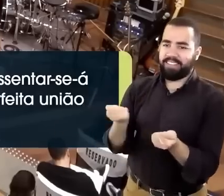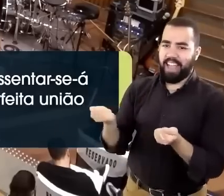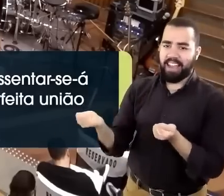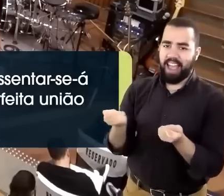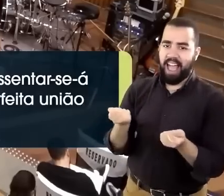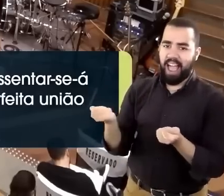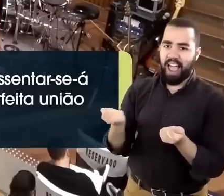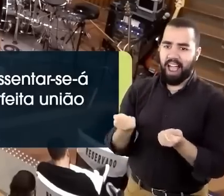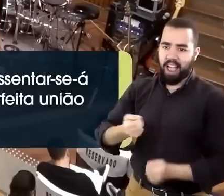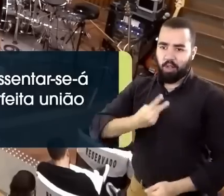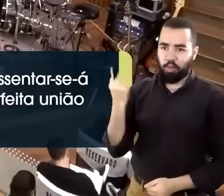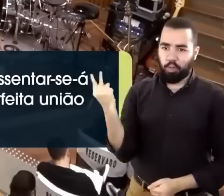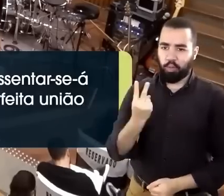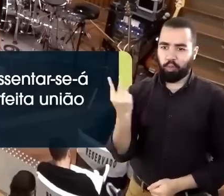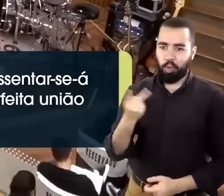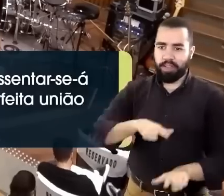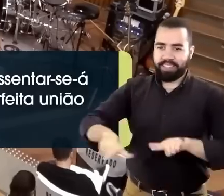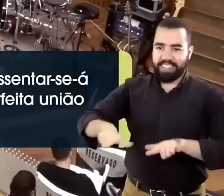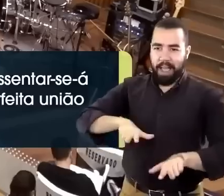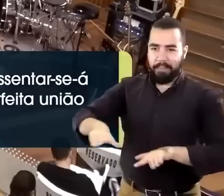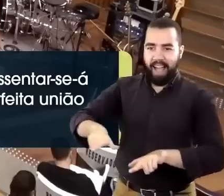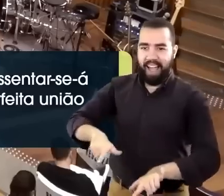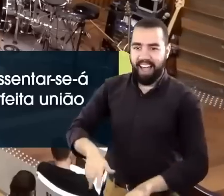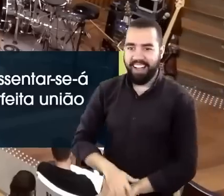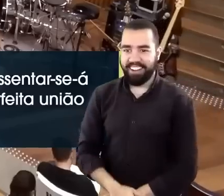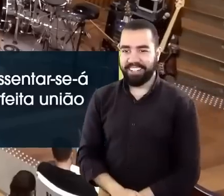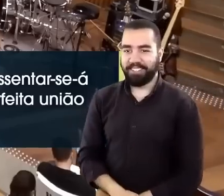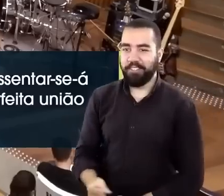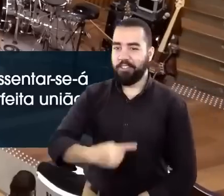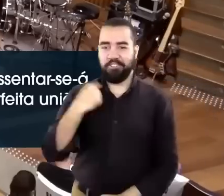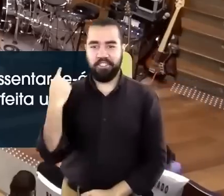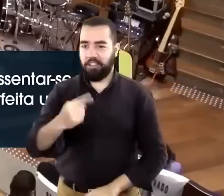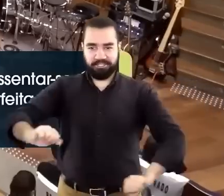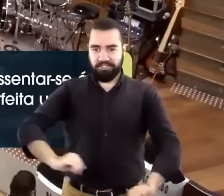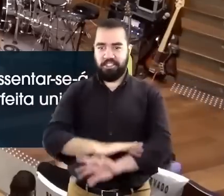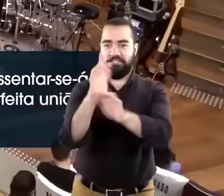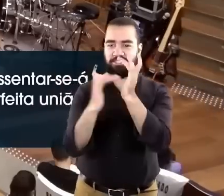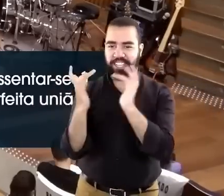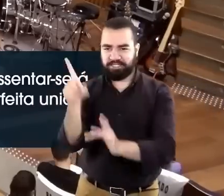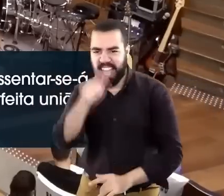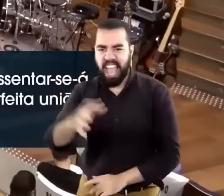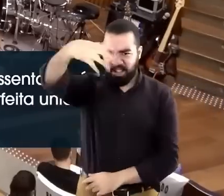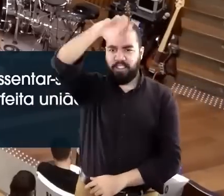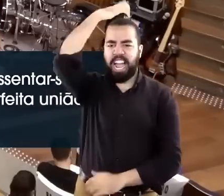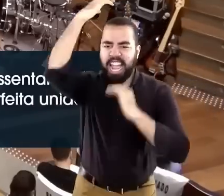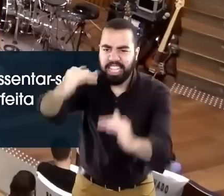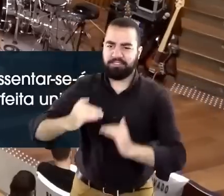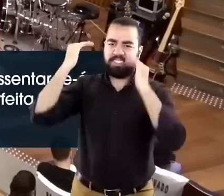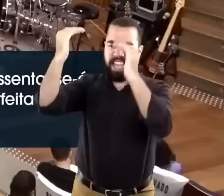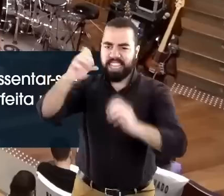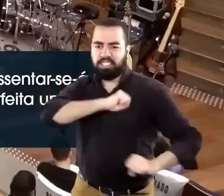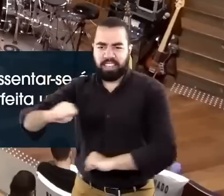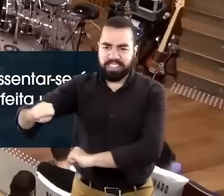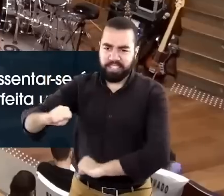união entre ambos os ofícios. Louvado seja Deus, o nosso glorioso Jesus é o rei dos reis e é o sumo sacerdote. Ele